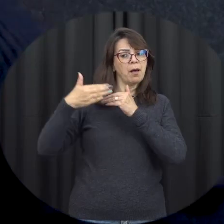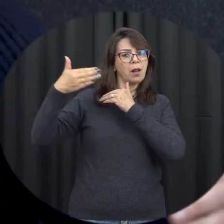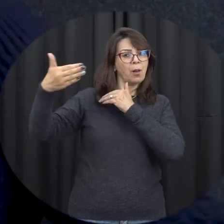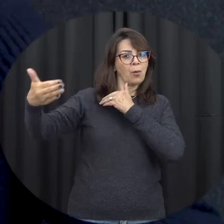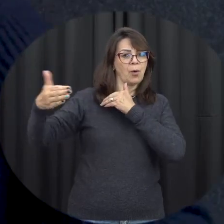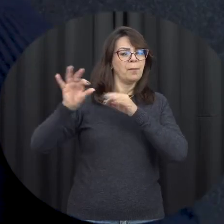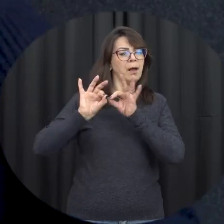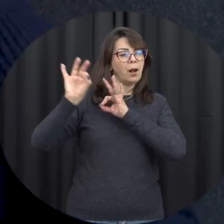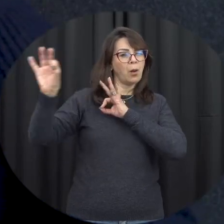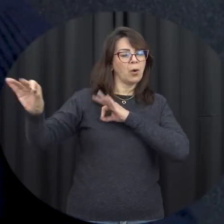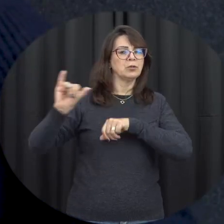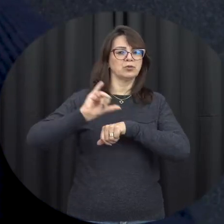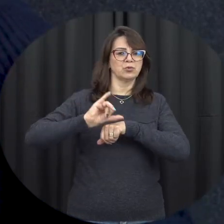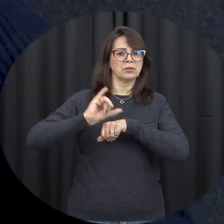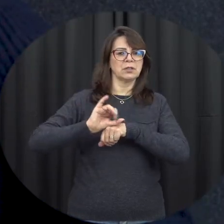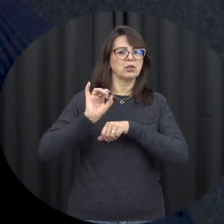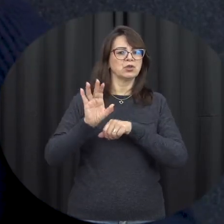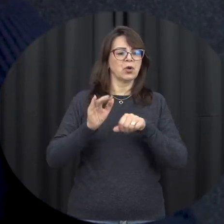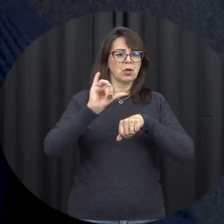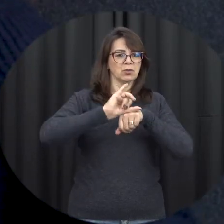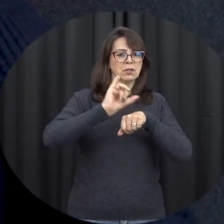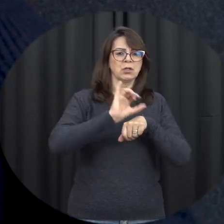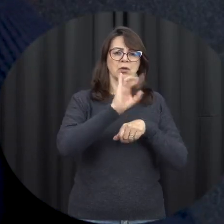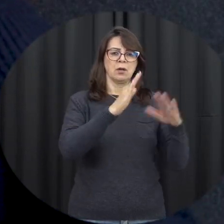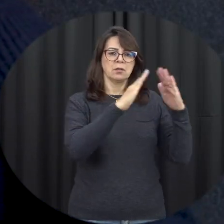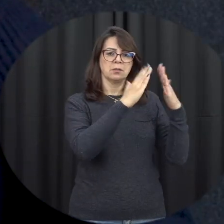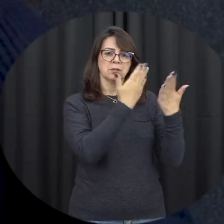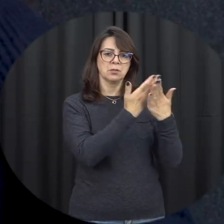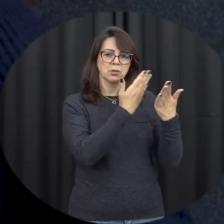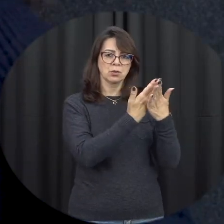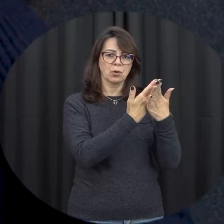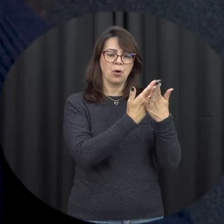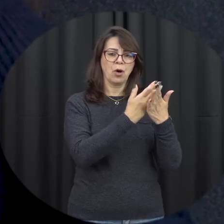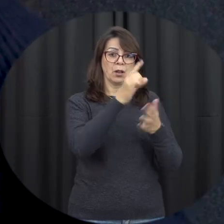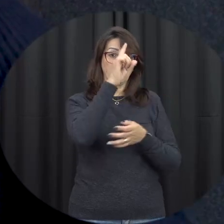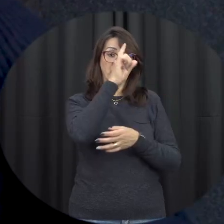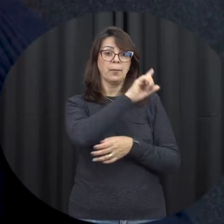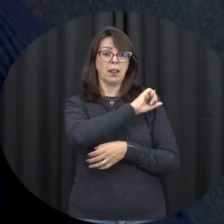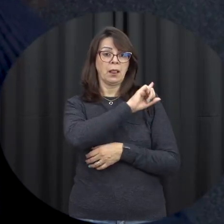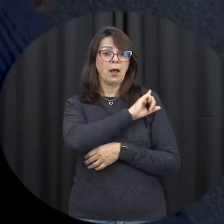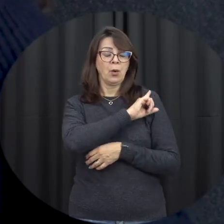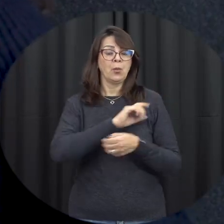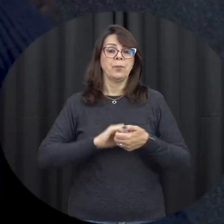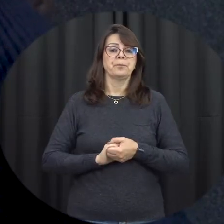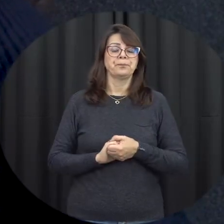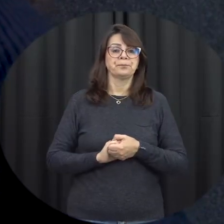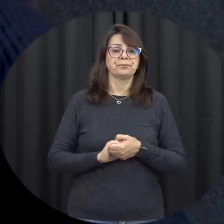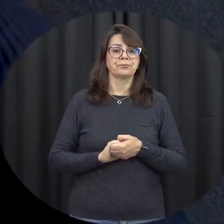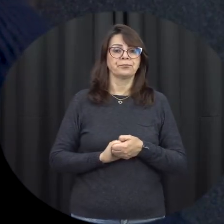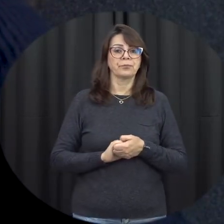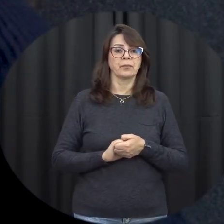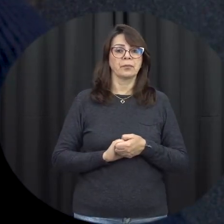um pouquinho mais afastado do centro. No centro tinha somente a escola de ensino fundamental,